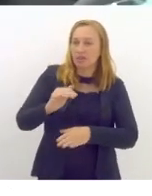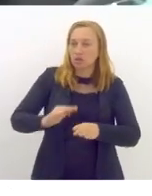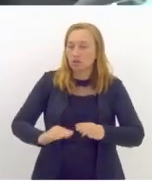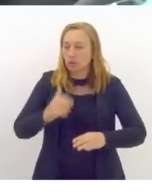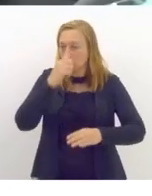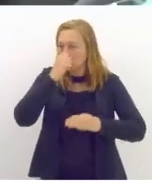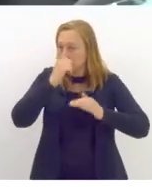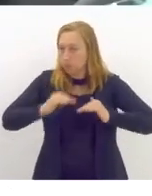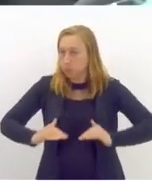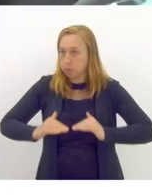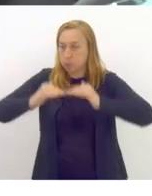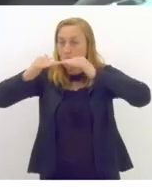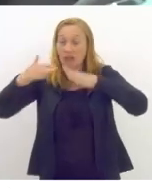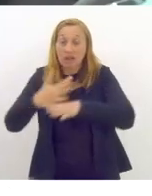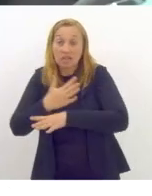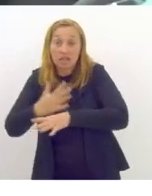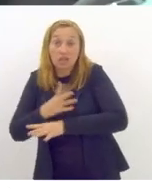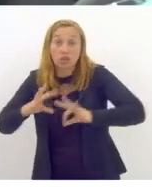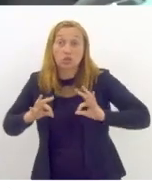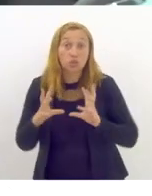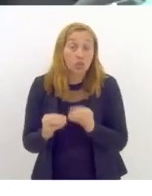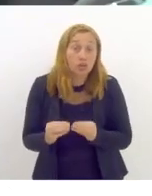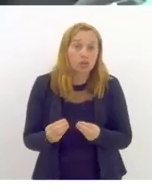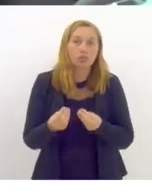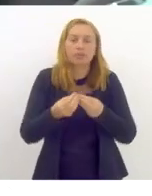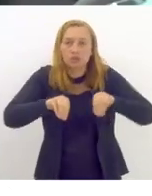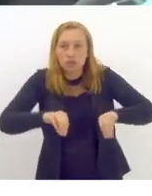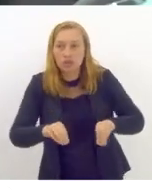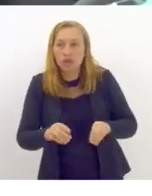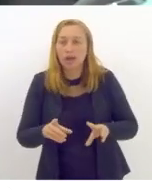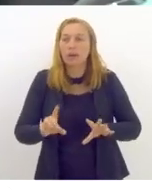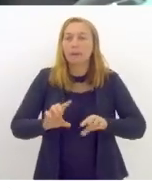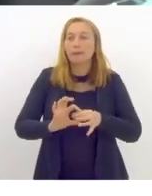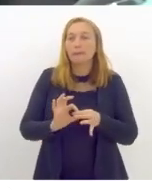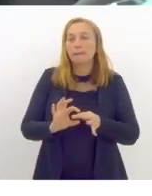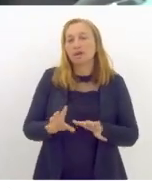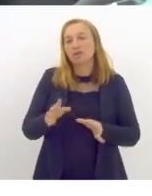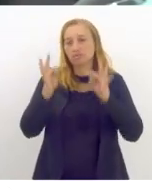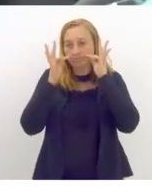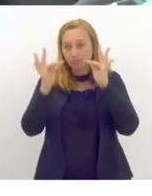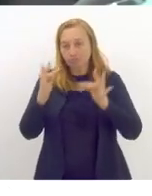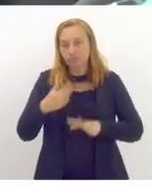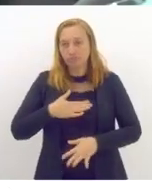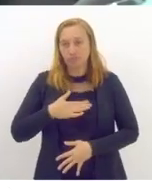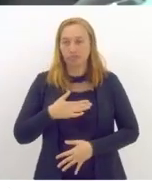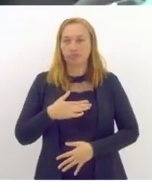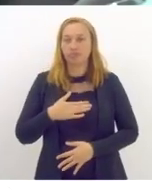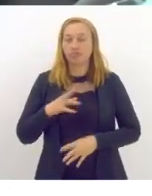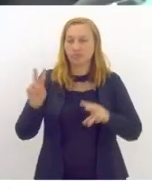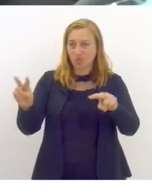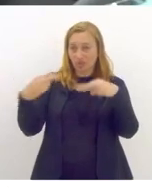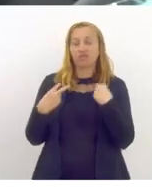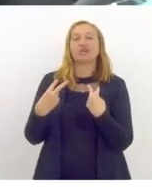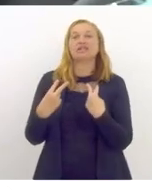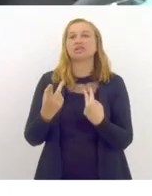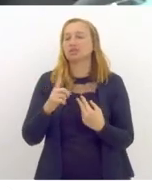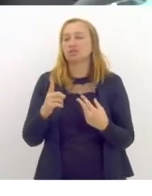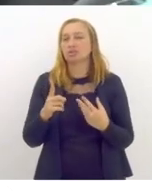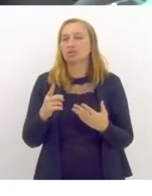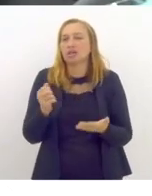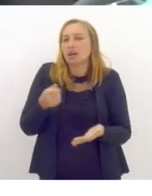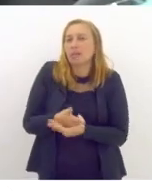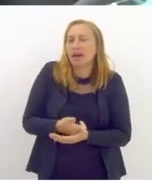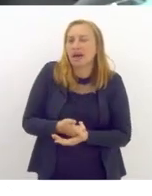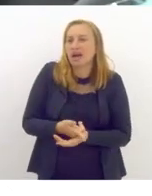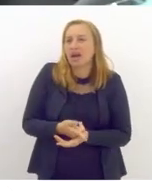largar a cidade toda mas eu fiquei questão de estar aqui presente para para deixar só o meu testemunho nos enxerga não nos deixe pagar